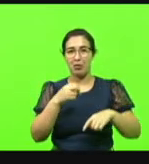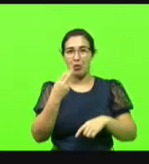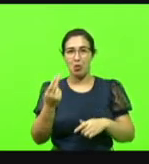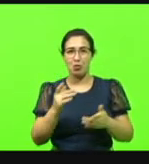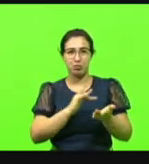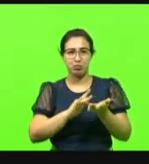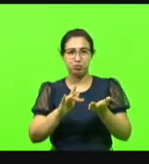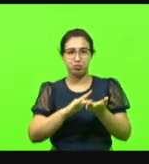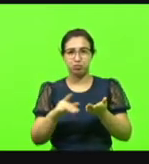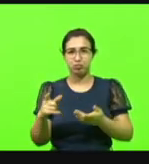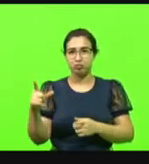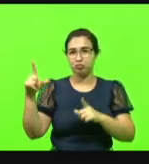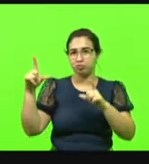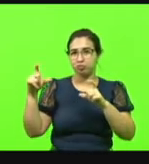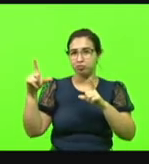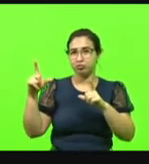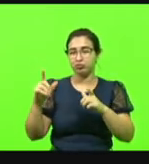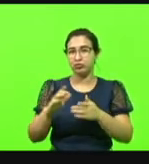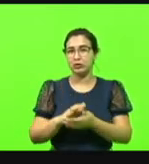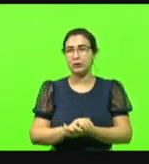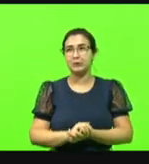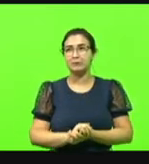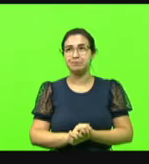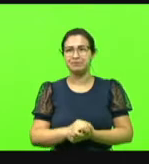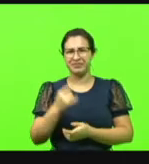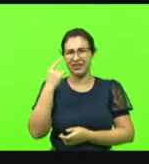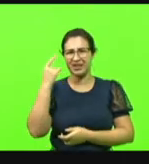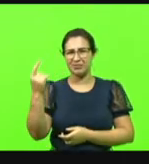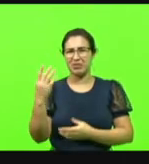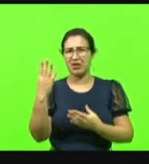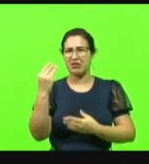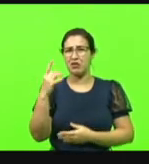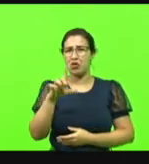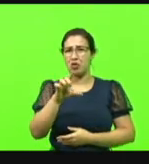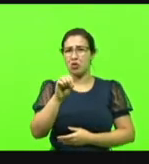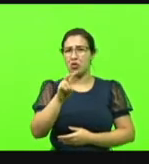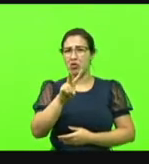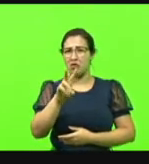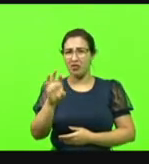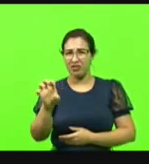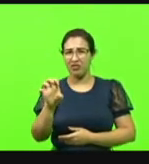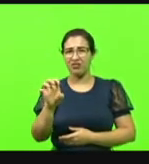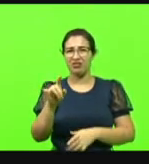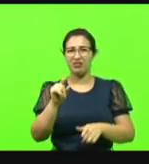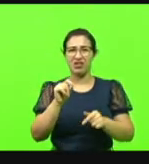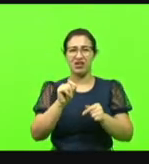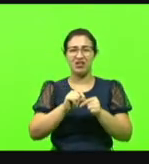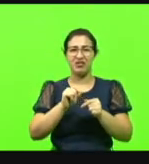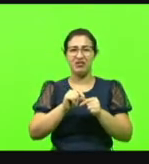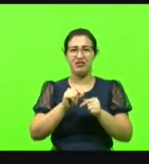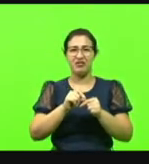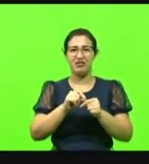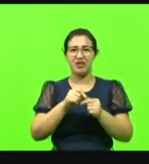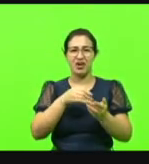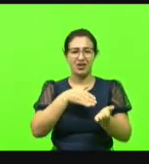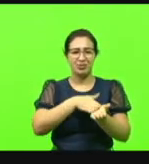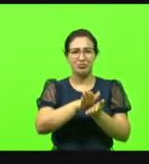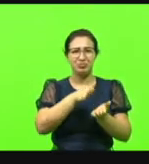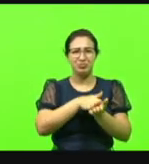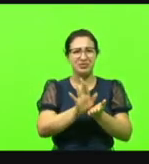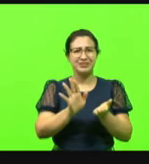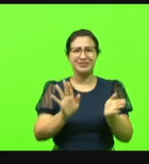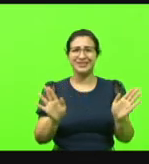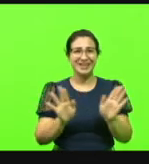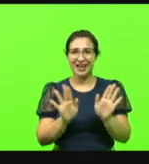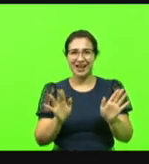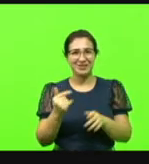a foto aquela de Love. Lembra da foto Love que a gente fazia a foto e mandava revelar?